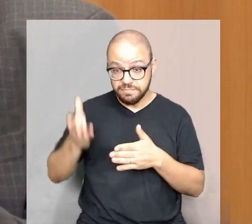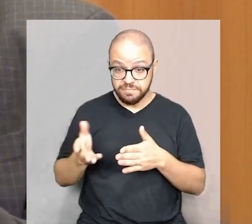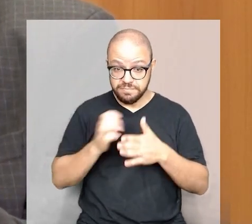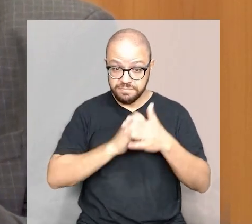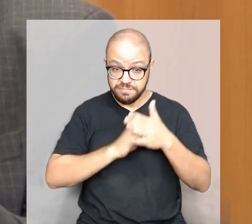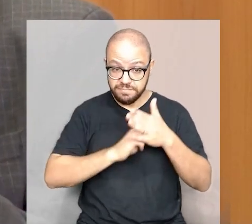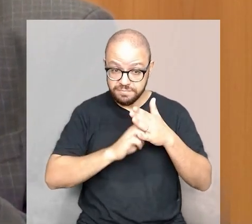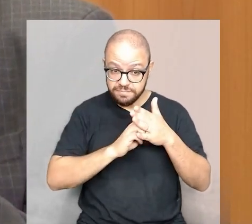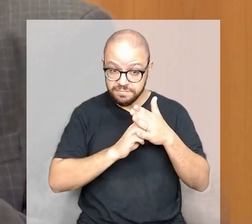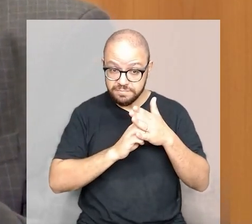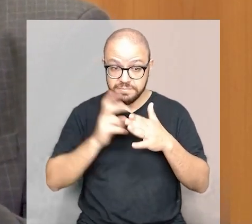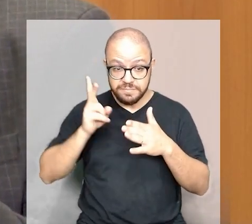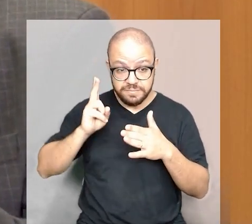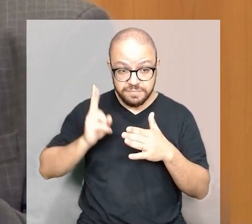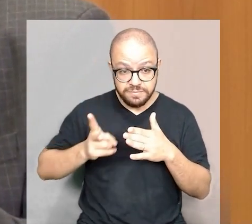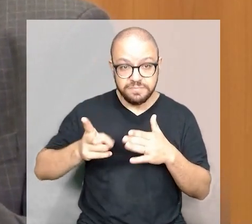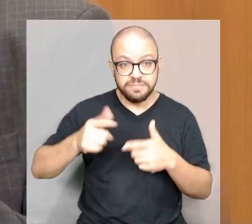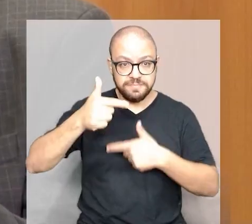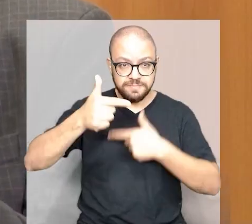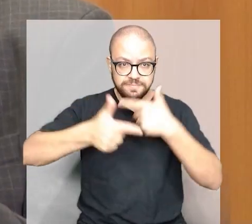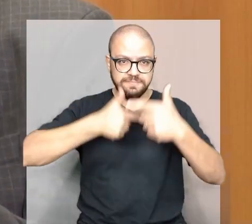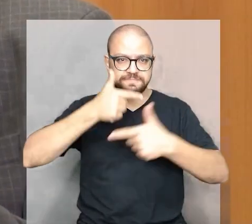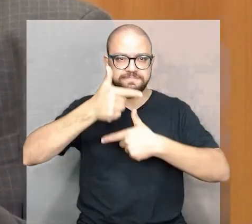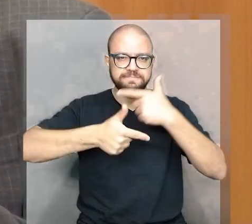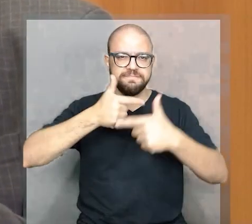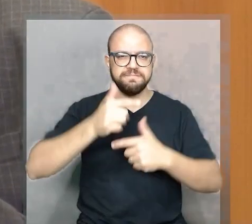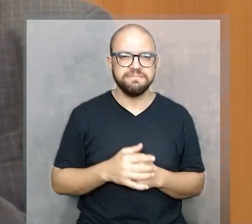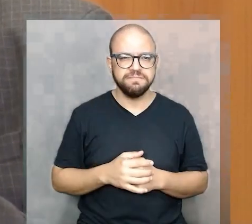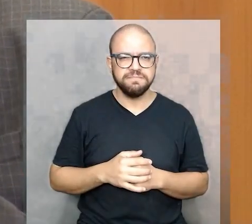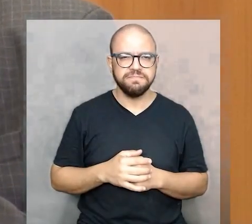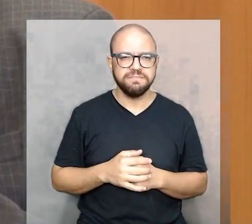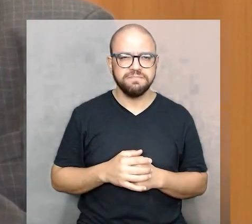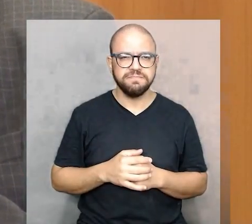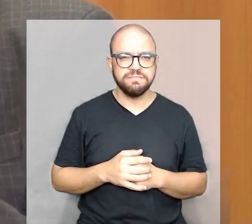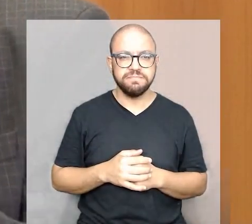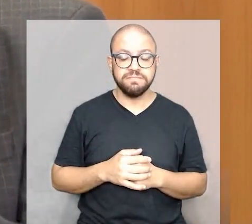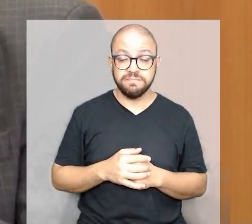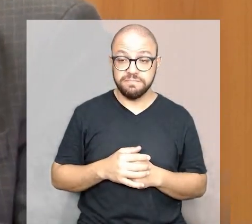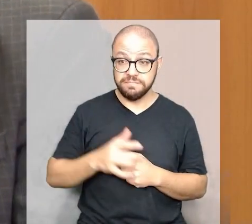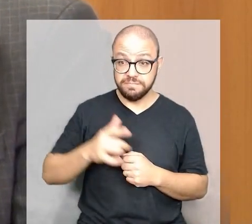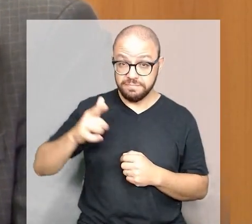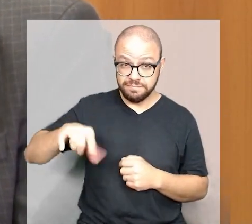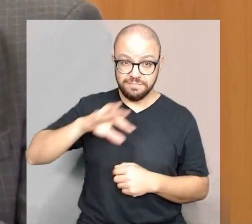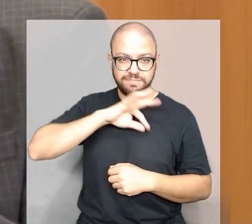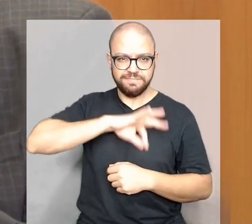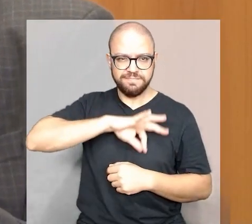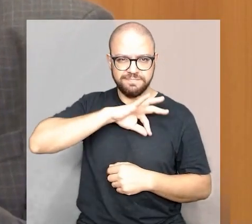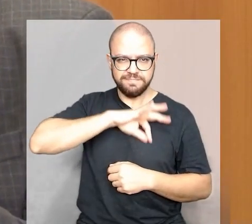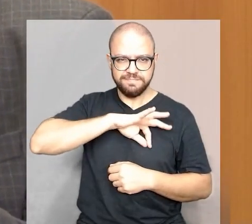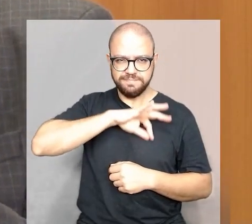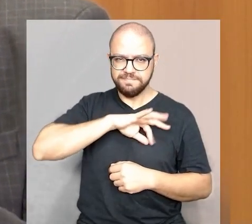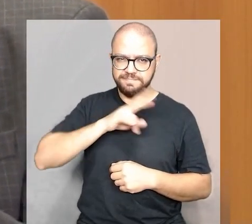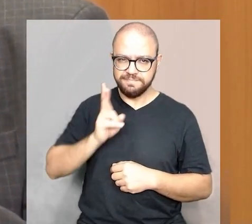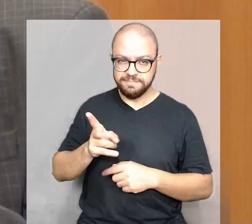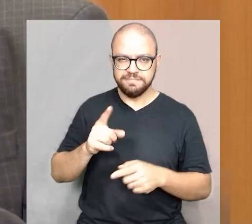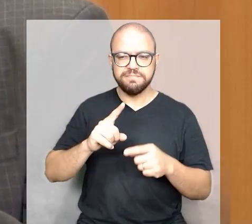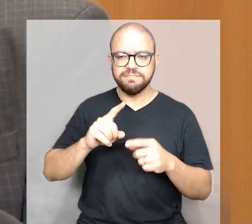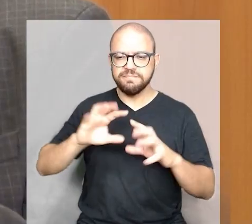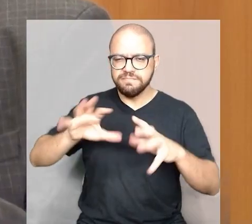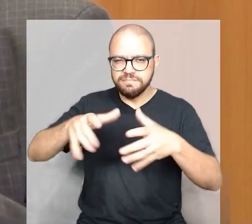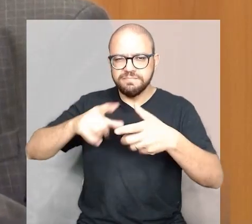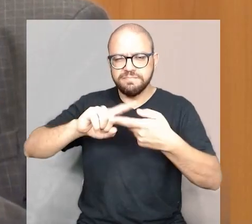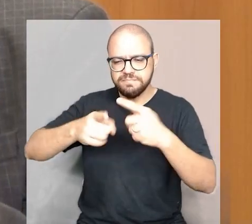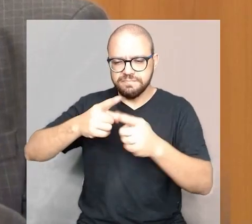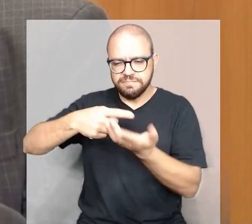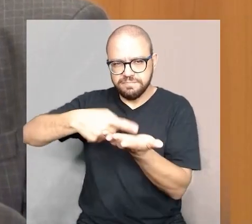possa preservar o trabalho, primeiro o posto de trabalho, segundo, preservar os salários, e fazer acordos coletivos,